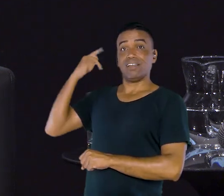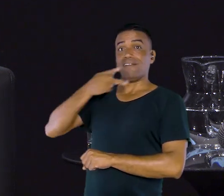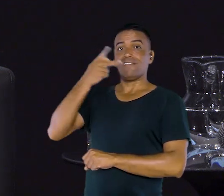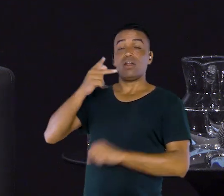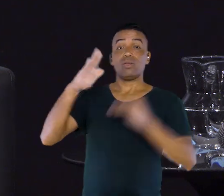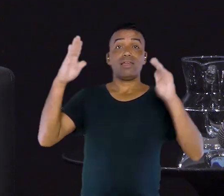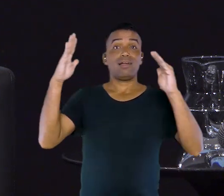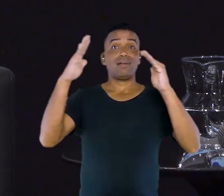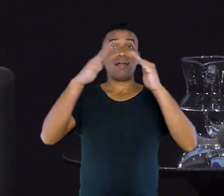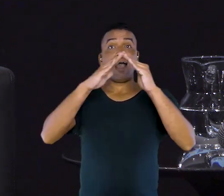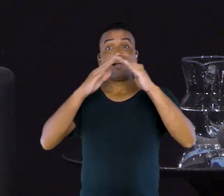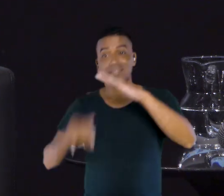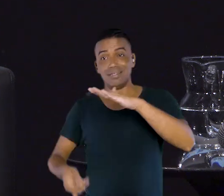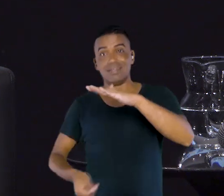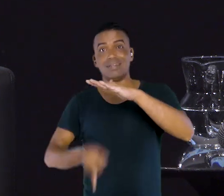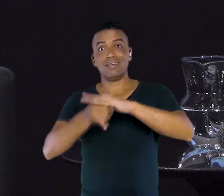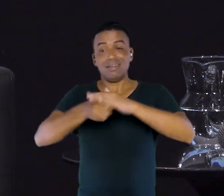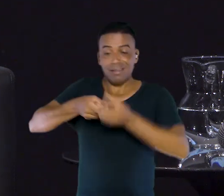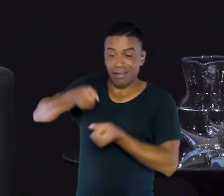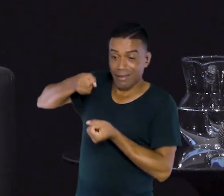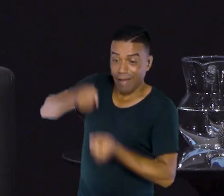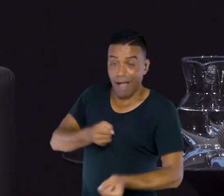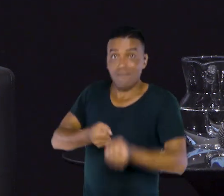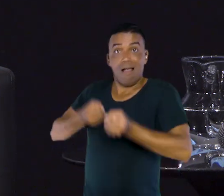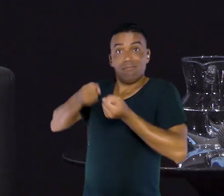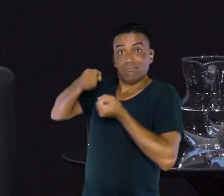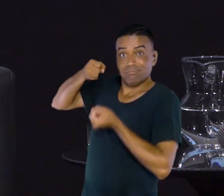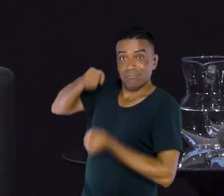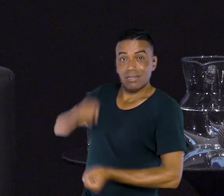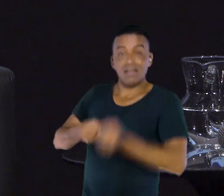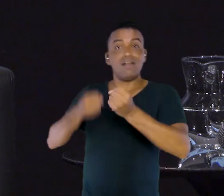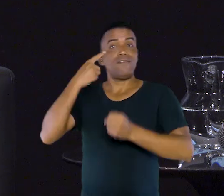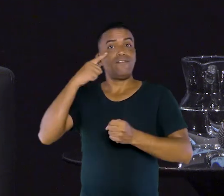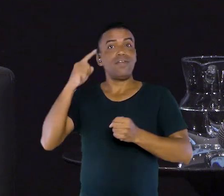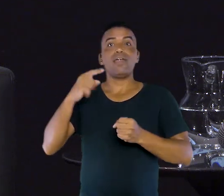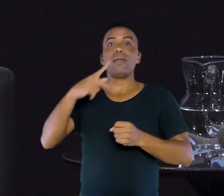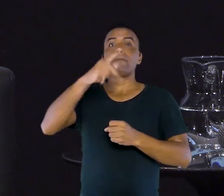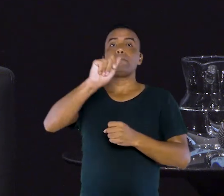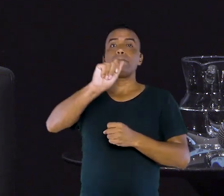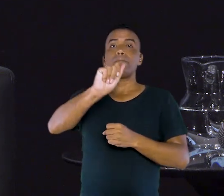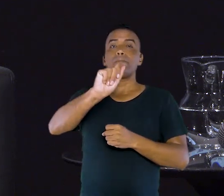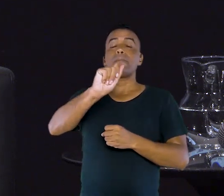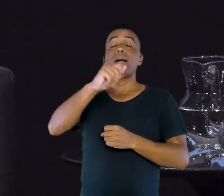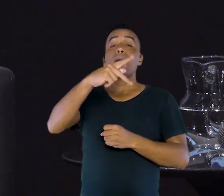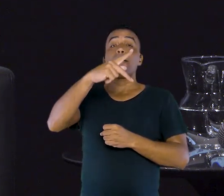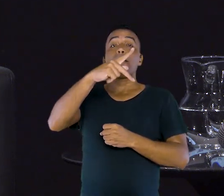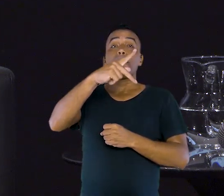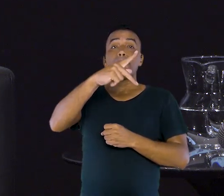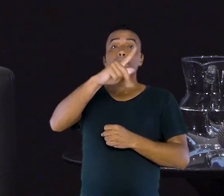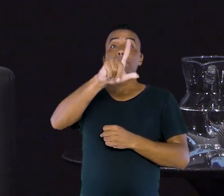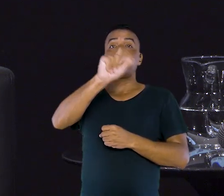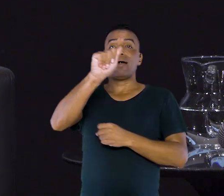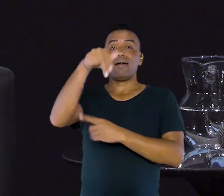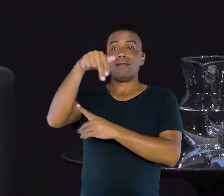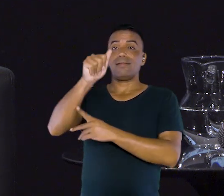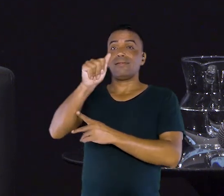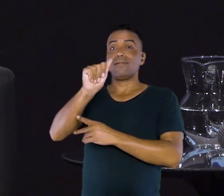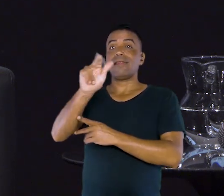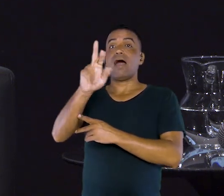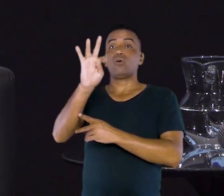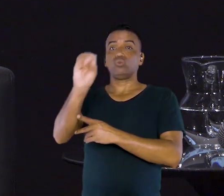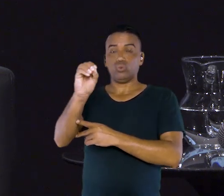coisas que a gente chama de casas subterrâneas, que são casas escavadas, que a gente vê muito no Planalto, até o sul de São Paulo elas